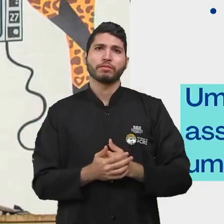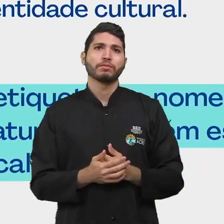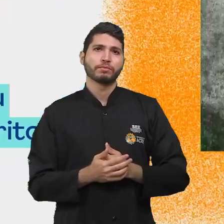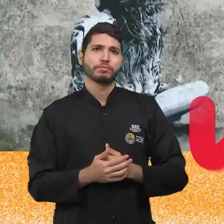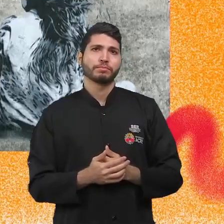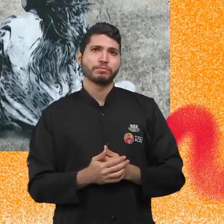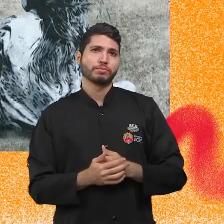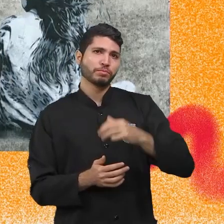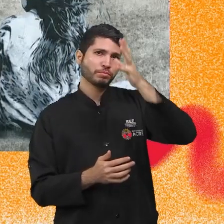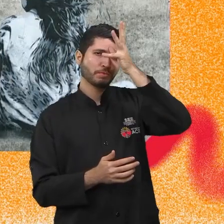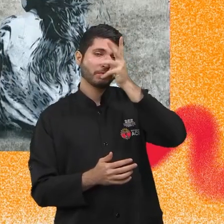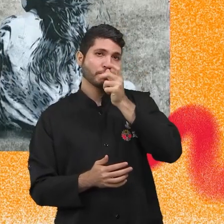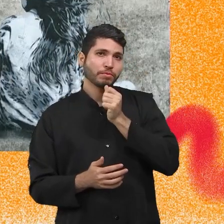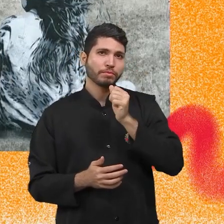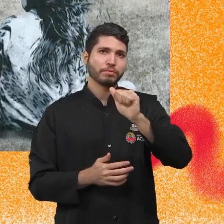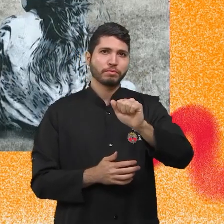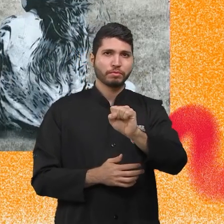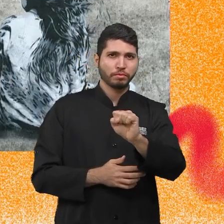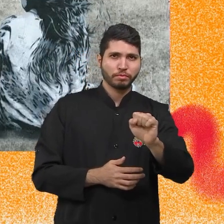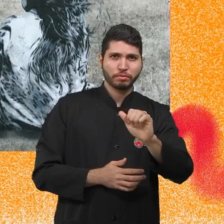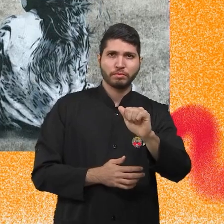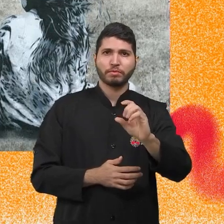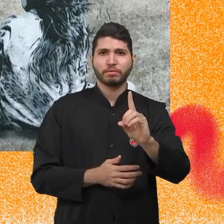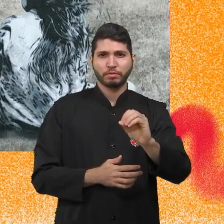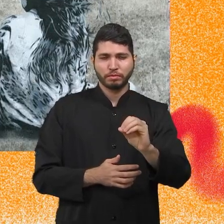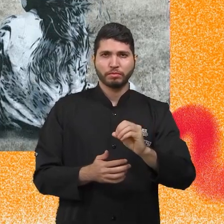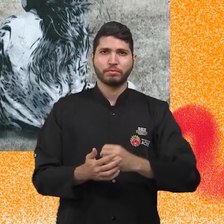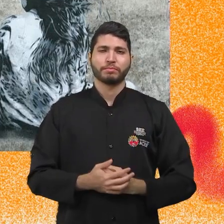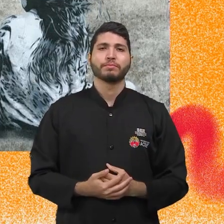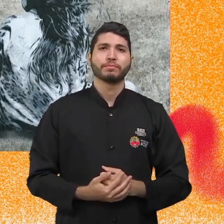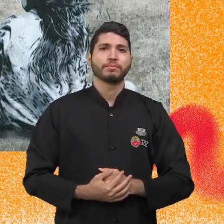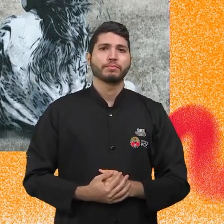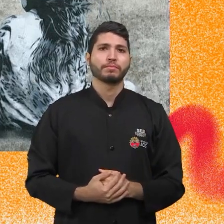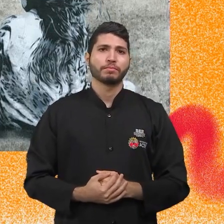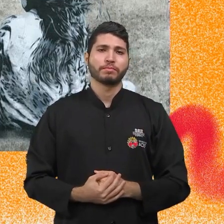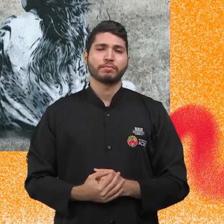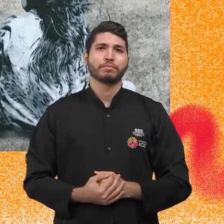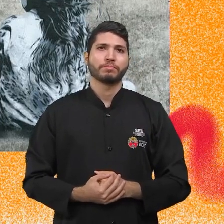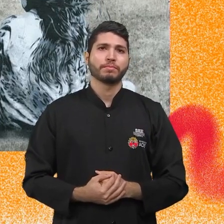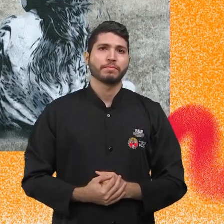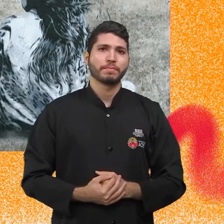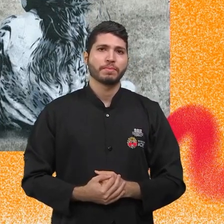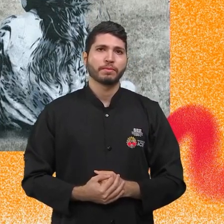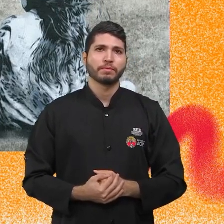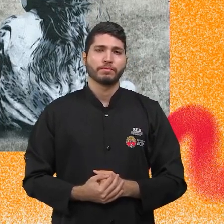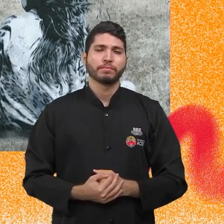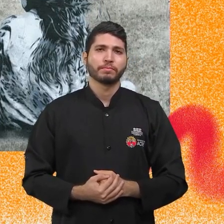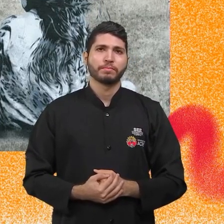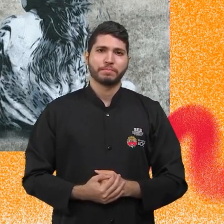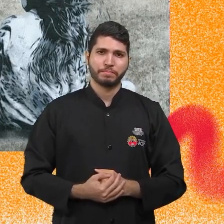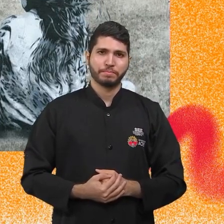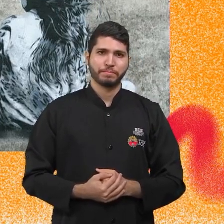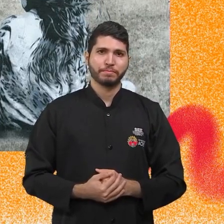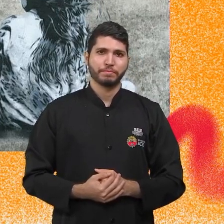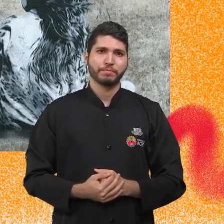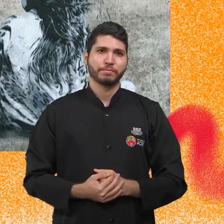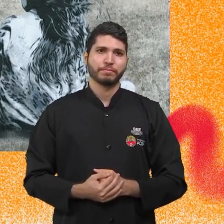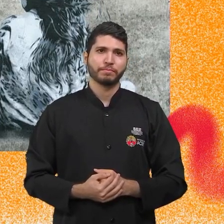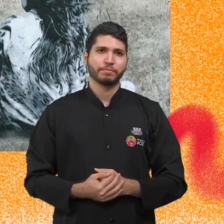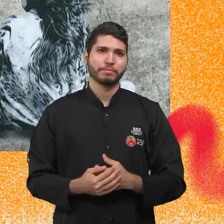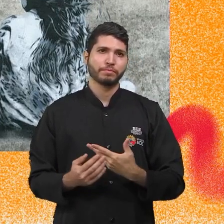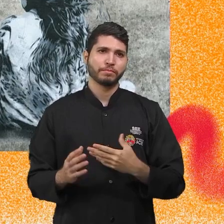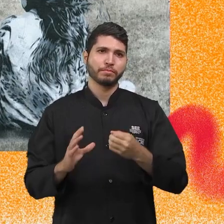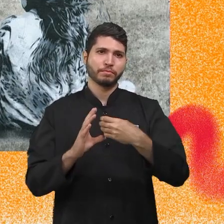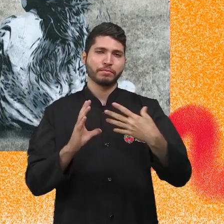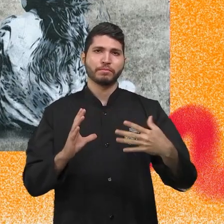Quando você vê obras assim, você já vai saber de quem se trata, quem produziu essa obra. Então, as características